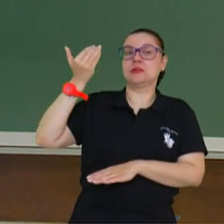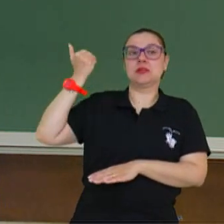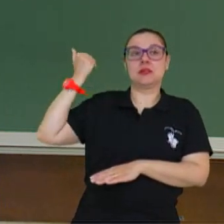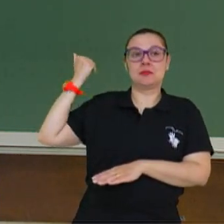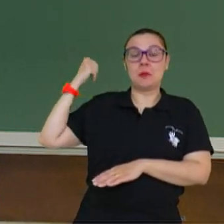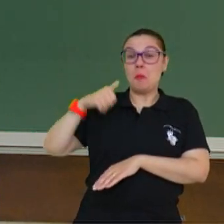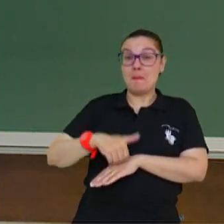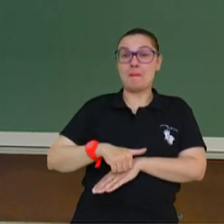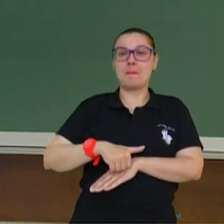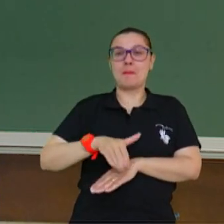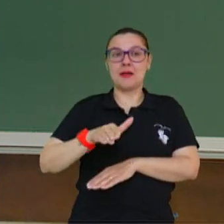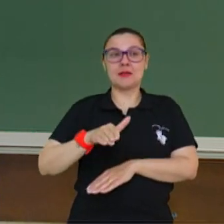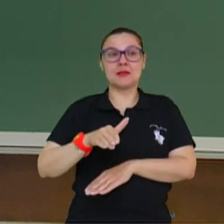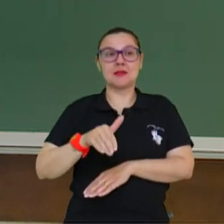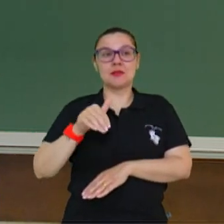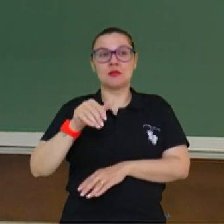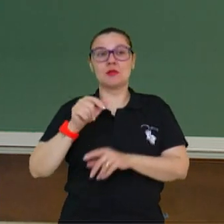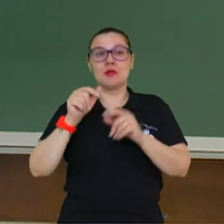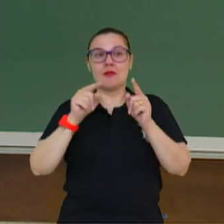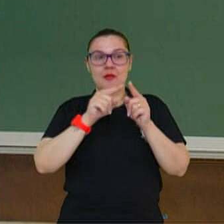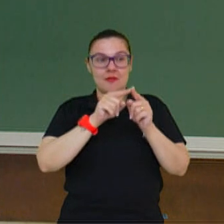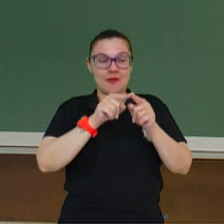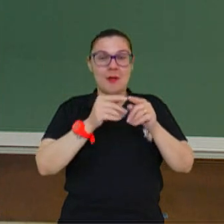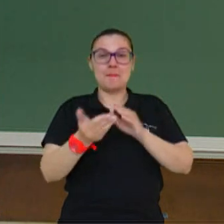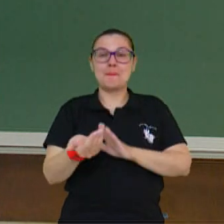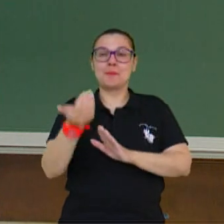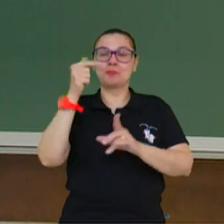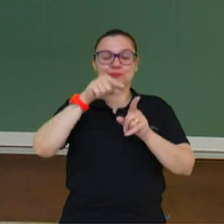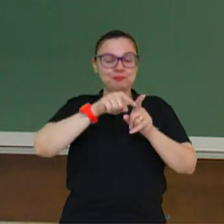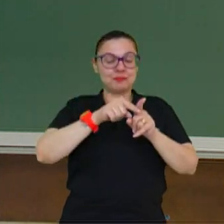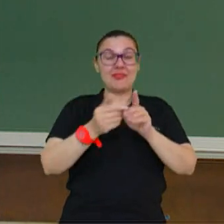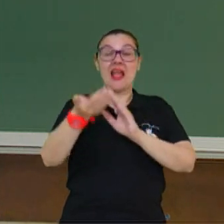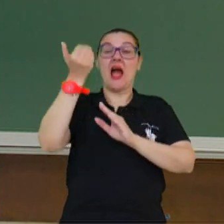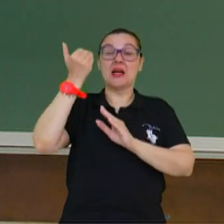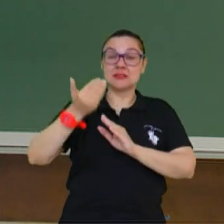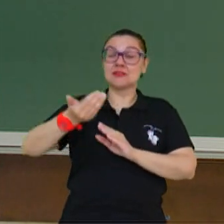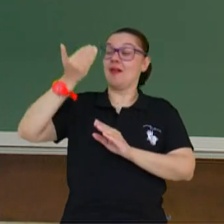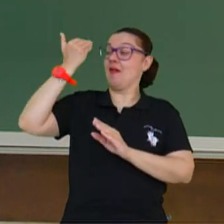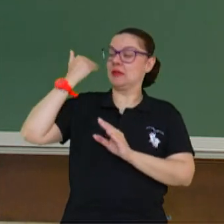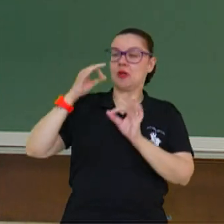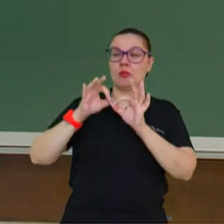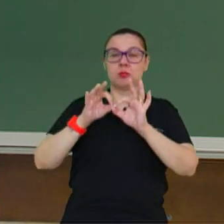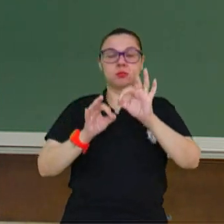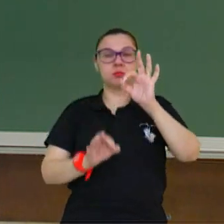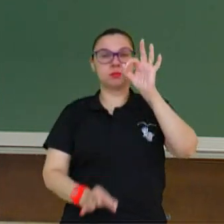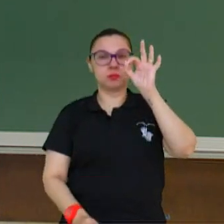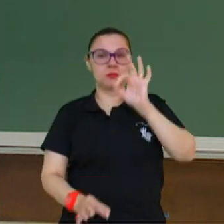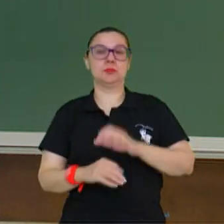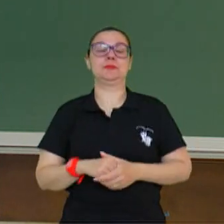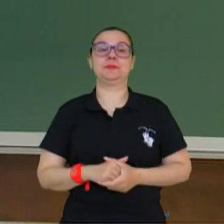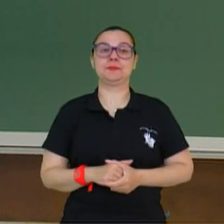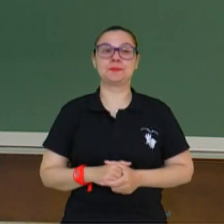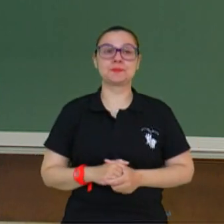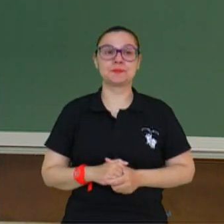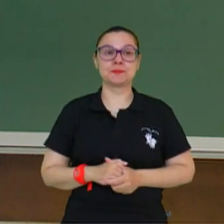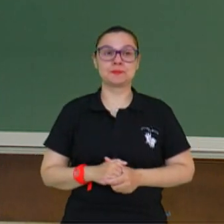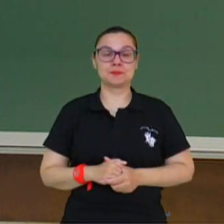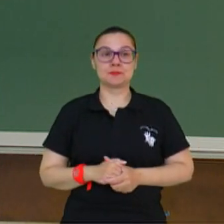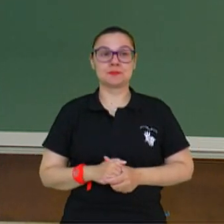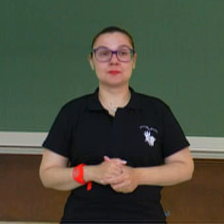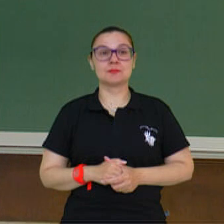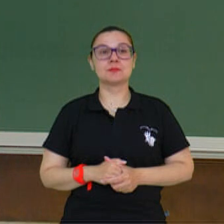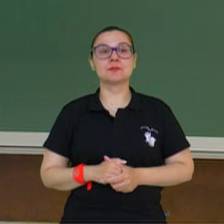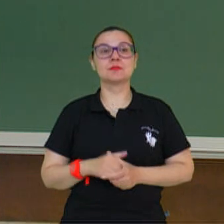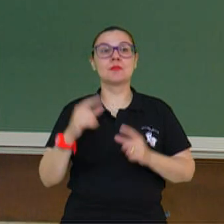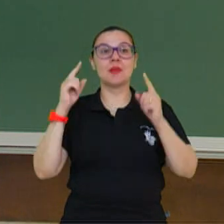pretérito mais que perfeito. Por isso que é mais que perfeito, que ela foi feita bem antes de uma outra também no passado. Vocês entenderam? Temos aqui.